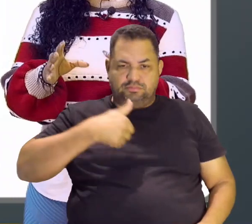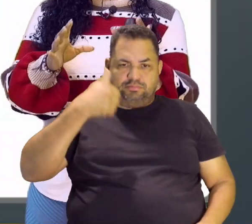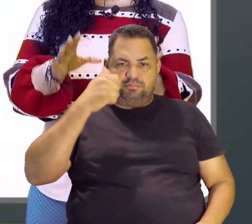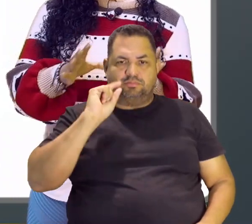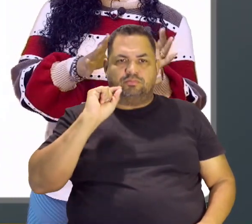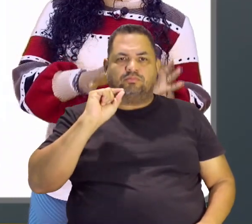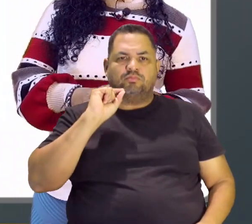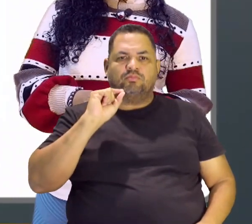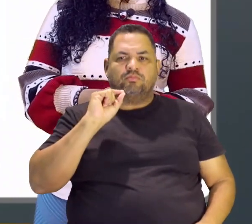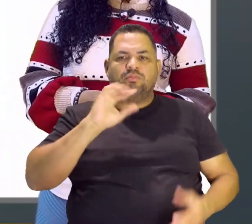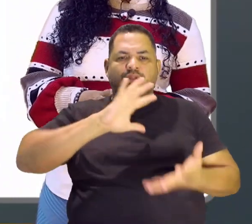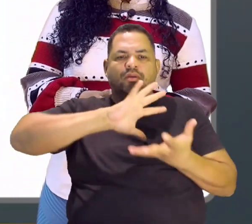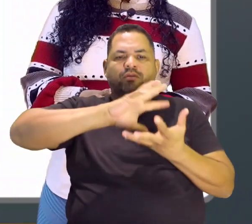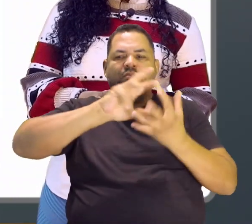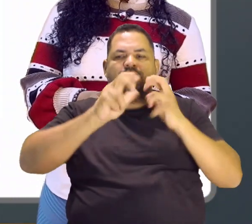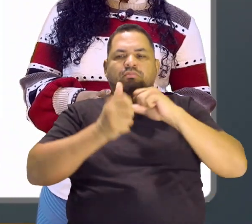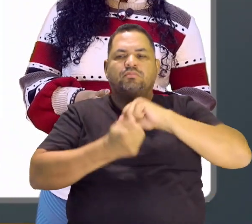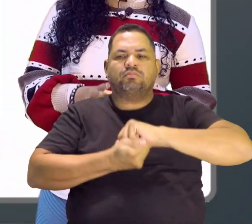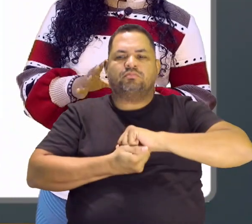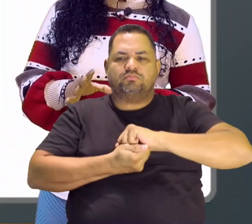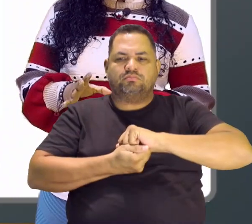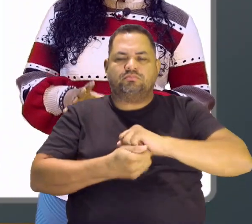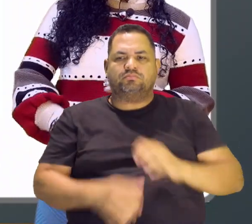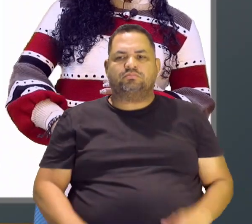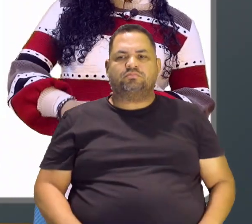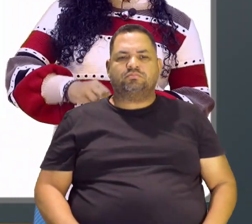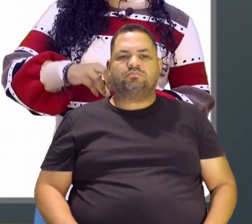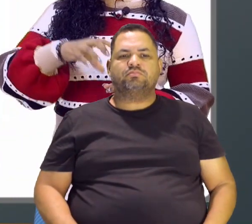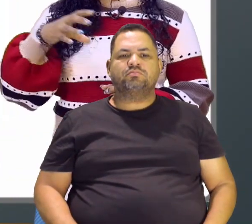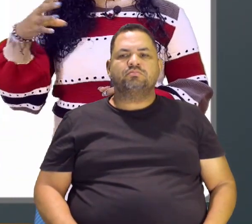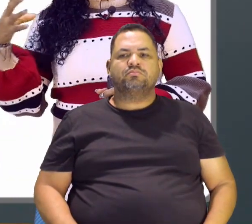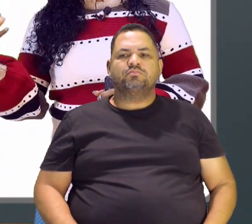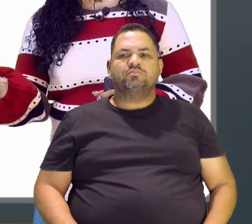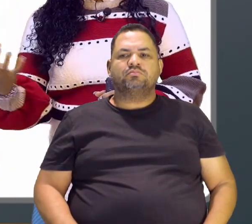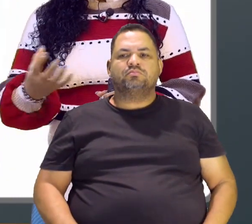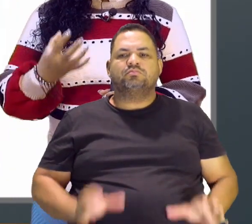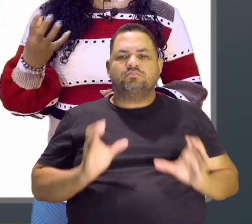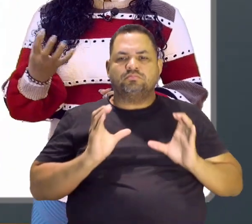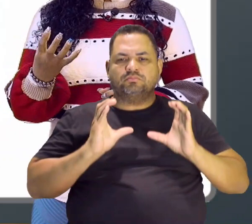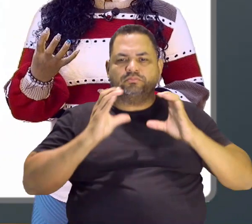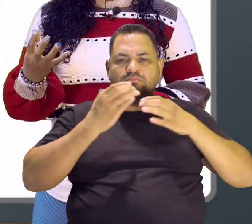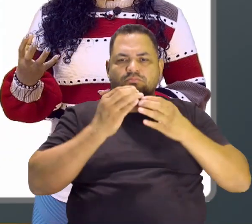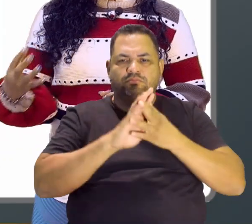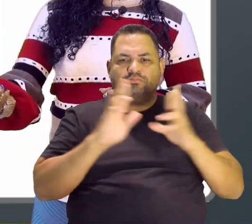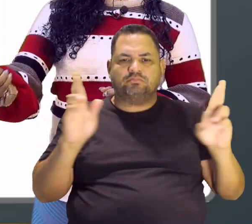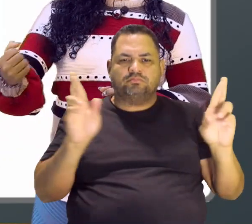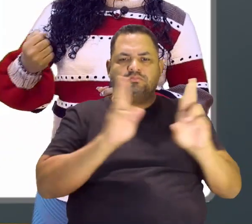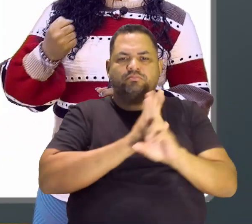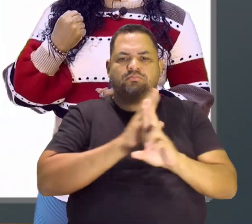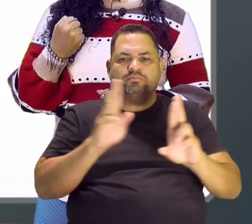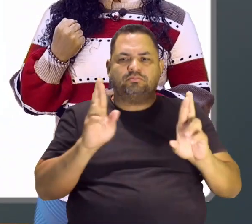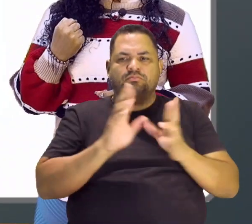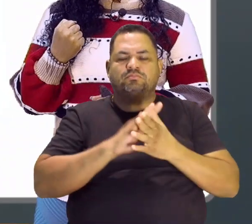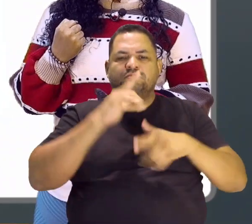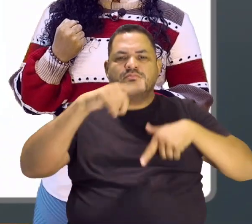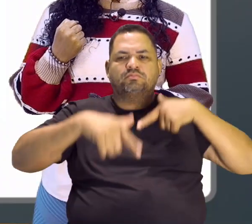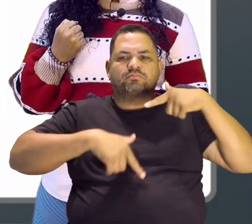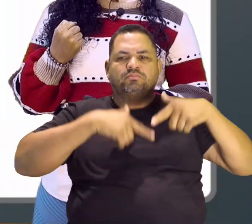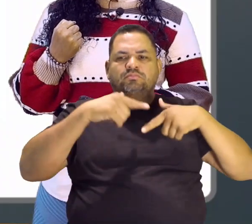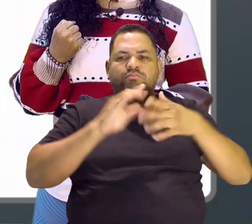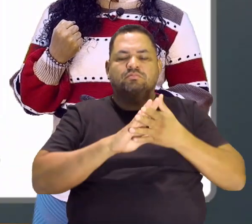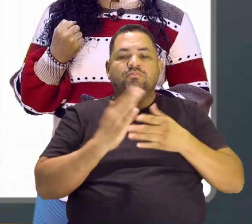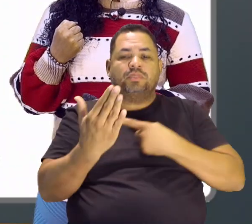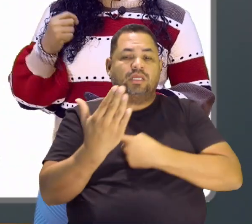que é o metabolismo, certo? Então, esse metabolismo, ele é um conjunto de reações que vão trabalhar aí a meu